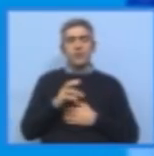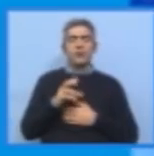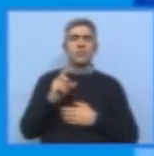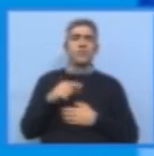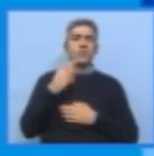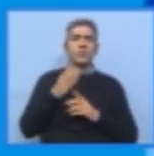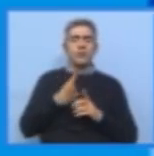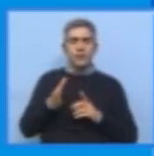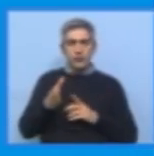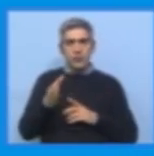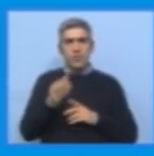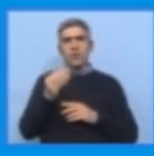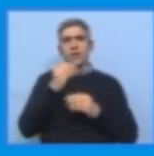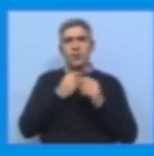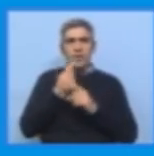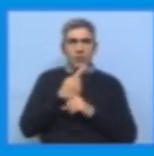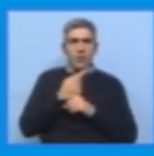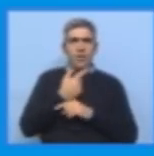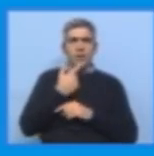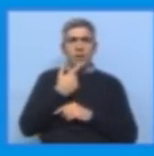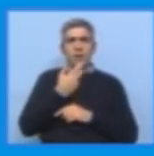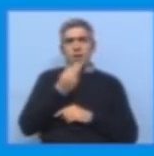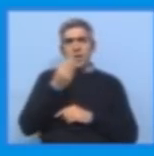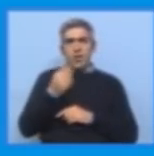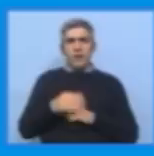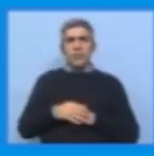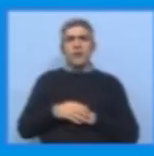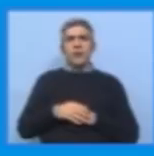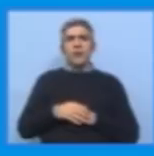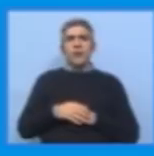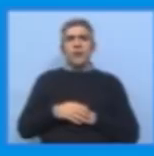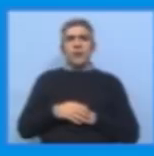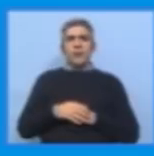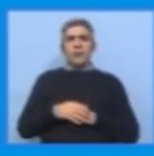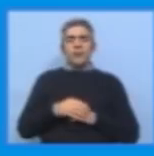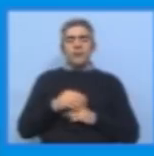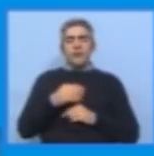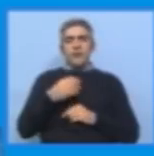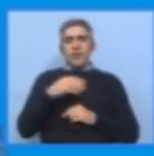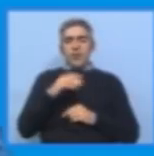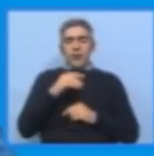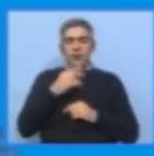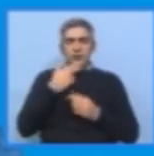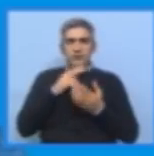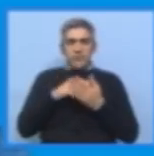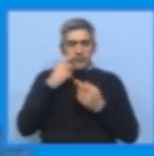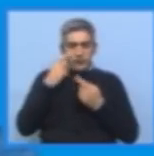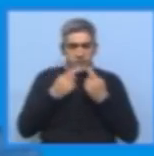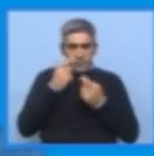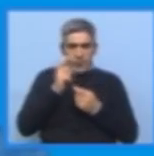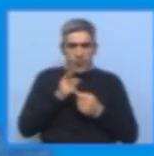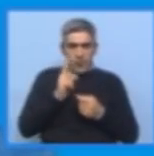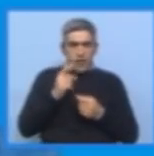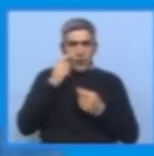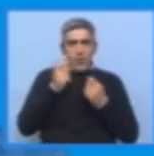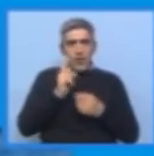outras vias, pelo consumismo exacerbado, mas no fundo procura isso.